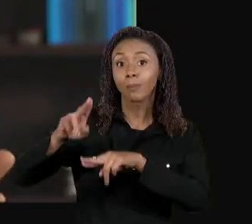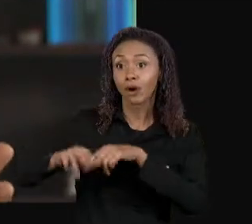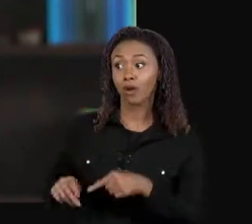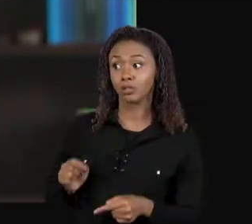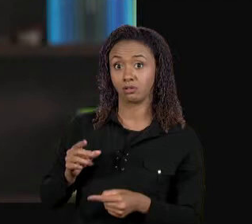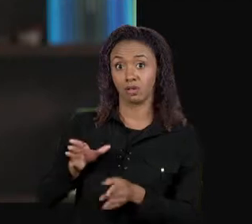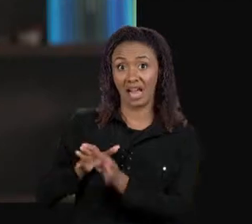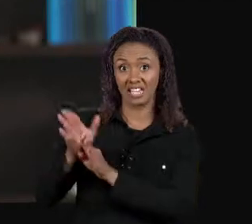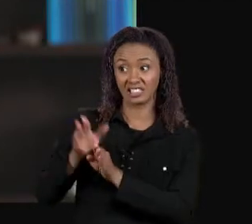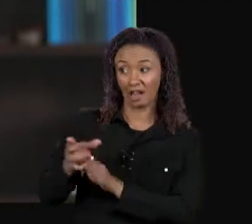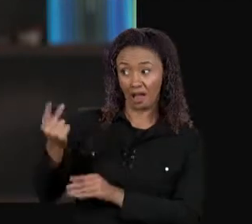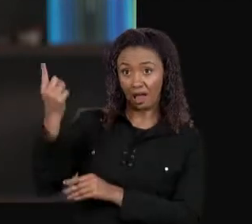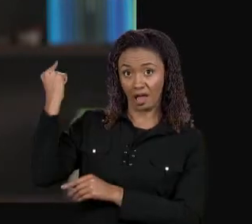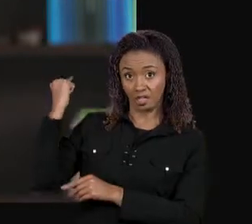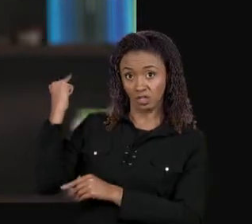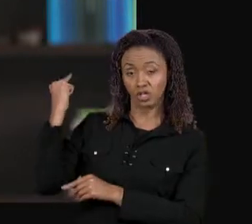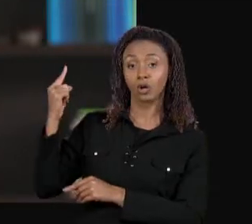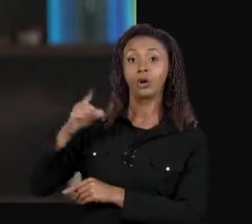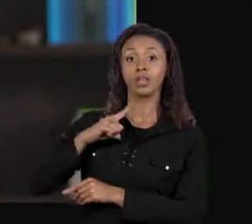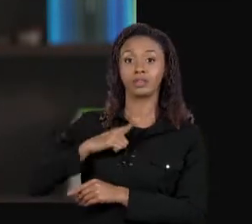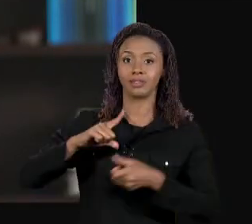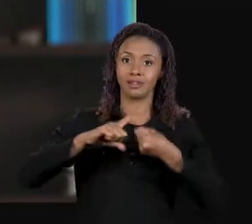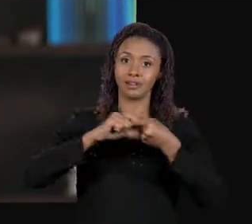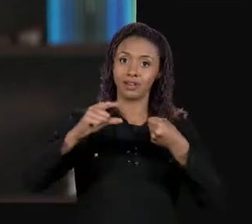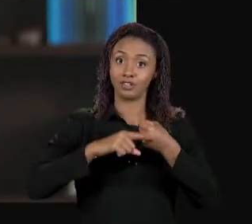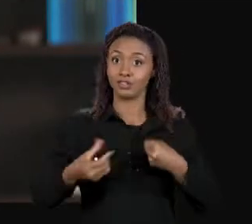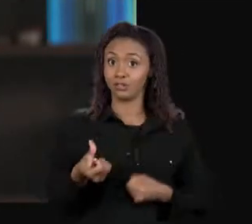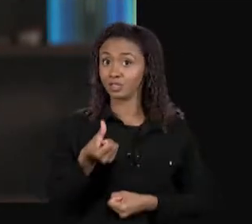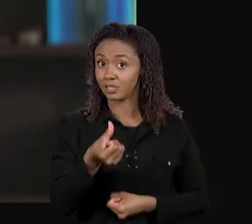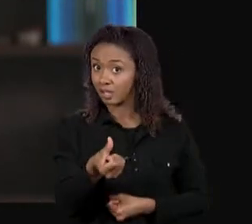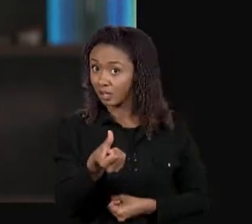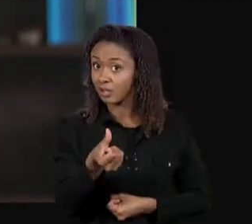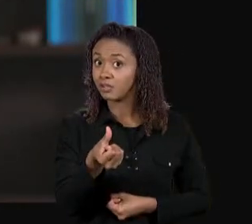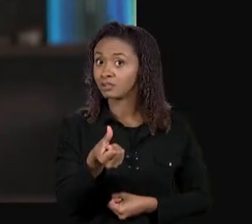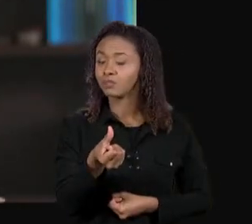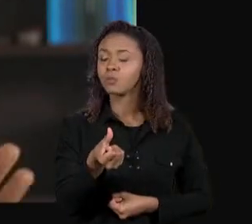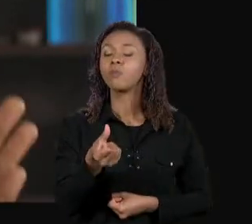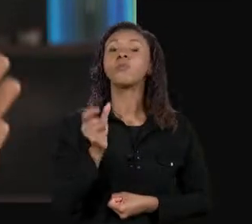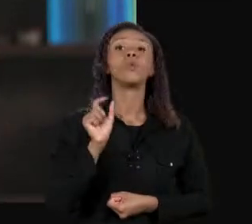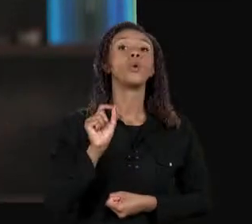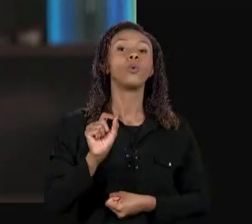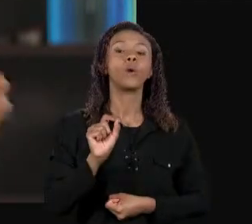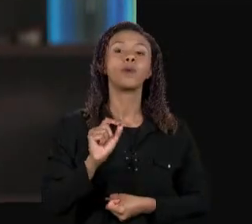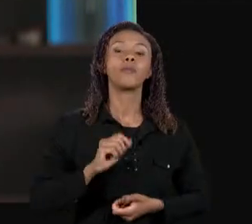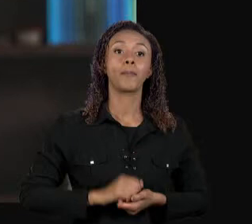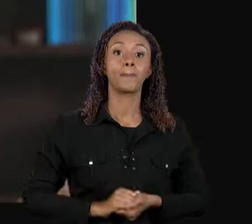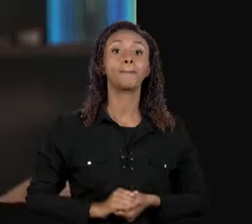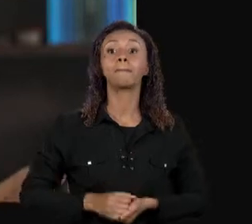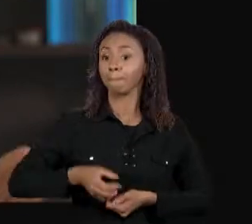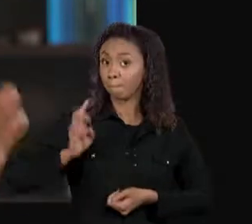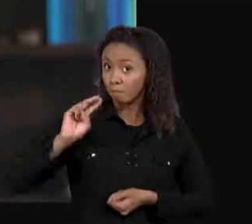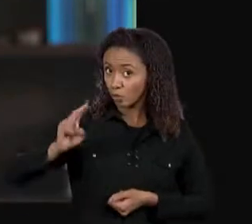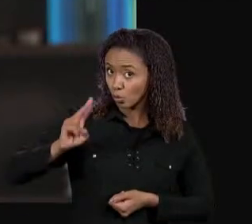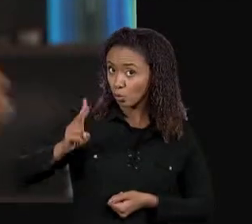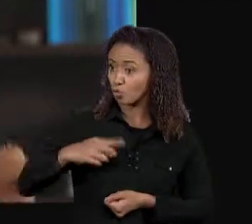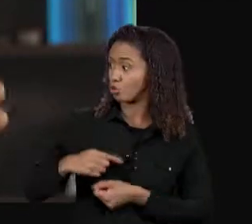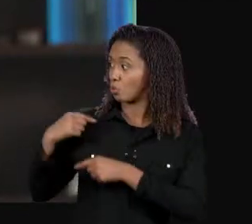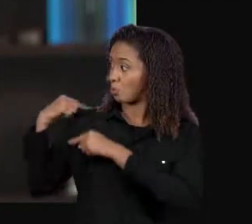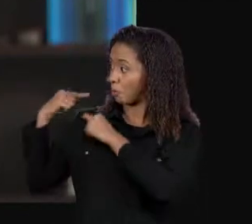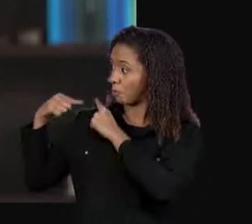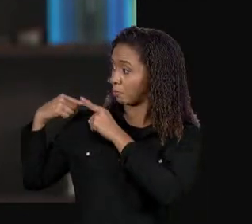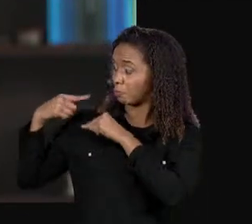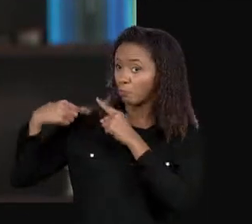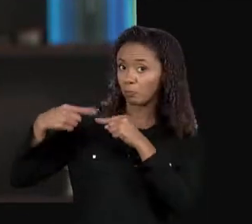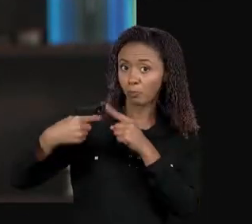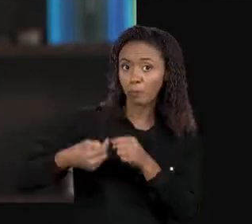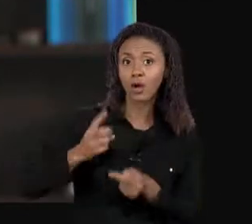né, das novas diretrizes curriculares nacionais, dessa revisão, que ele mantém, né, os